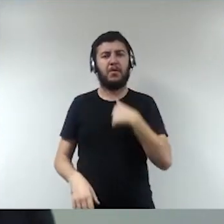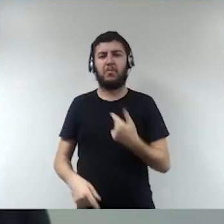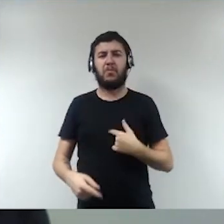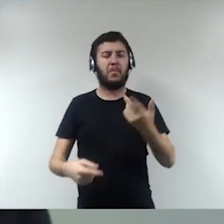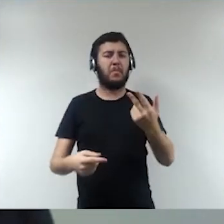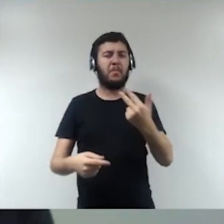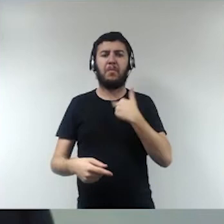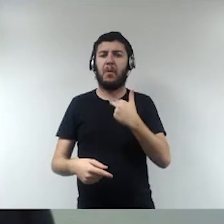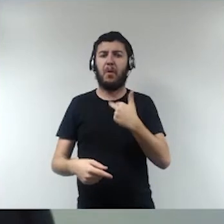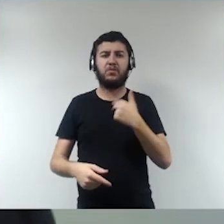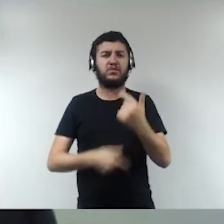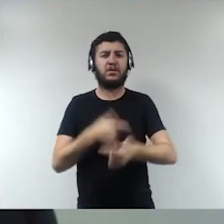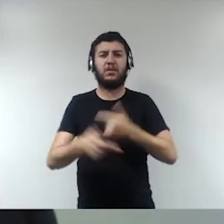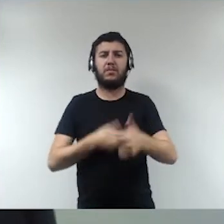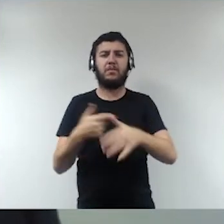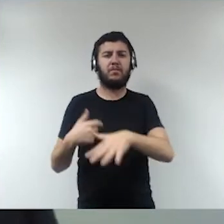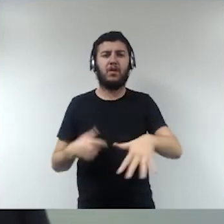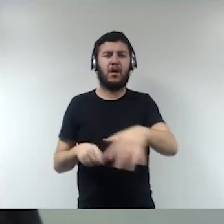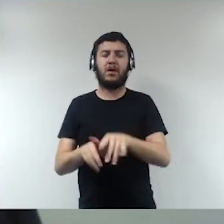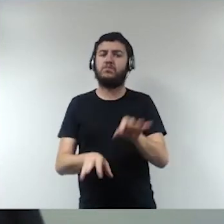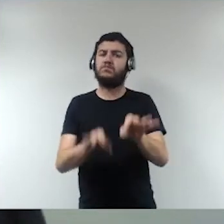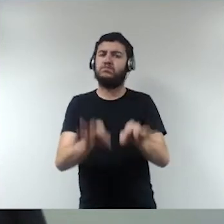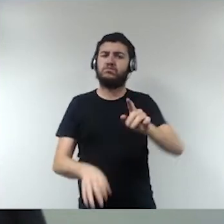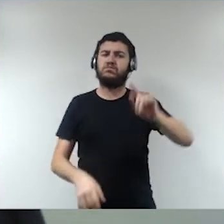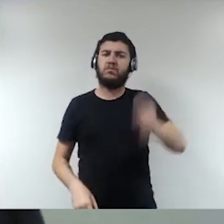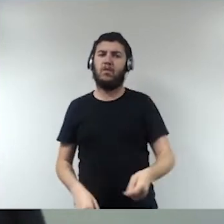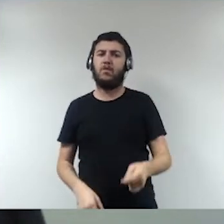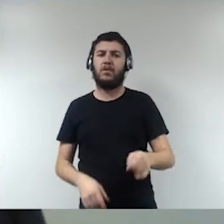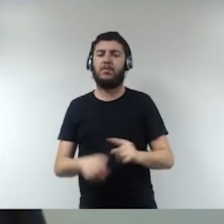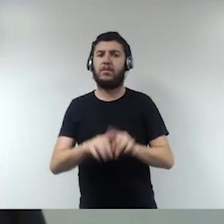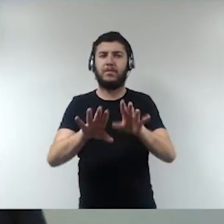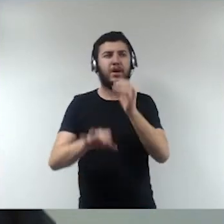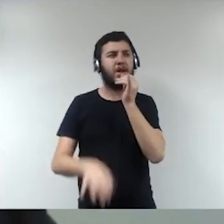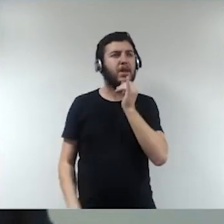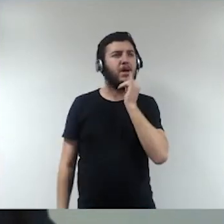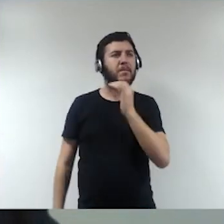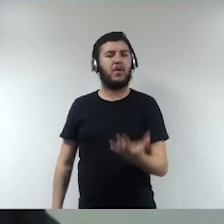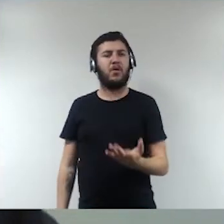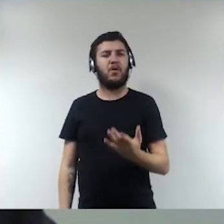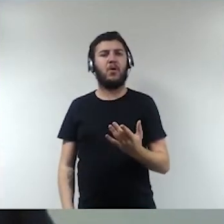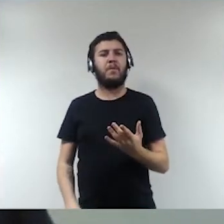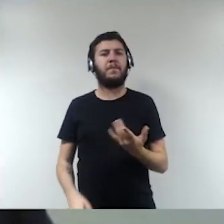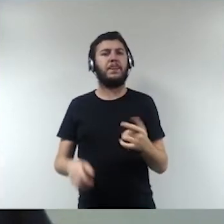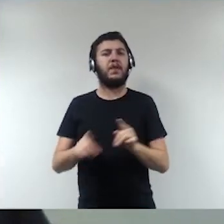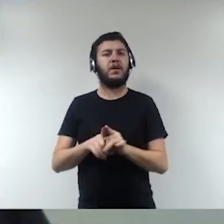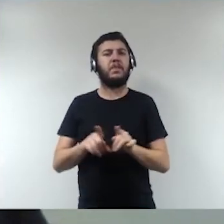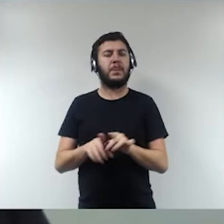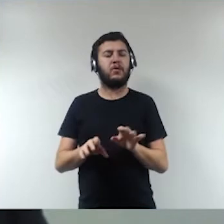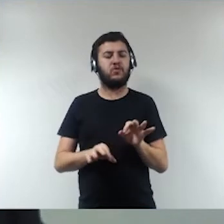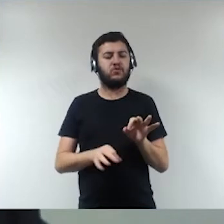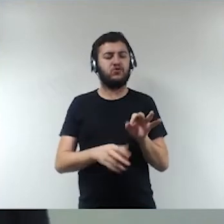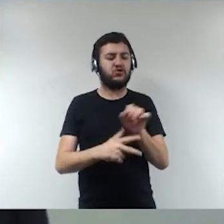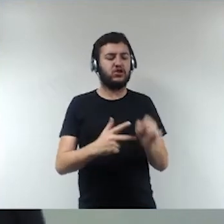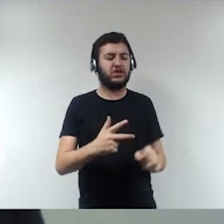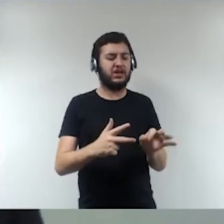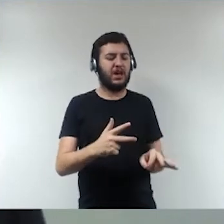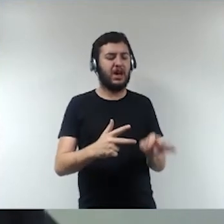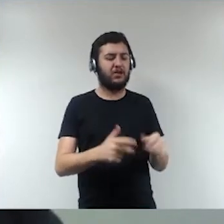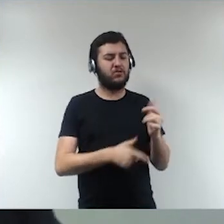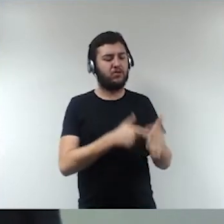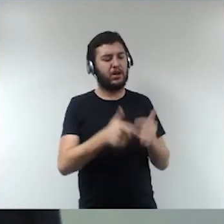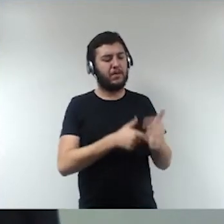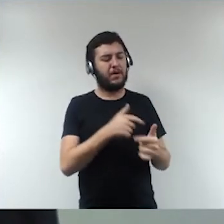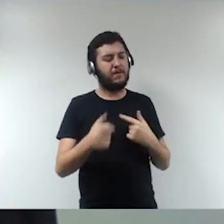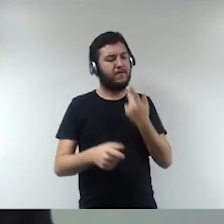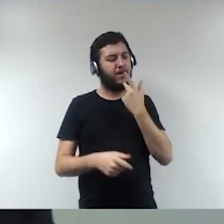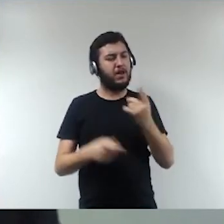no meu escritório de advocacia, mas o Judiciário do Trabalho aqui me disse que eu tenho que trazer uma pessoa para dentro do meu escritório que